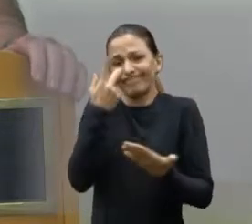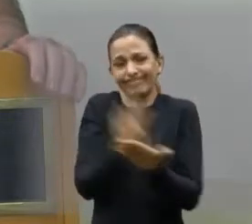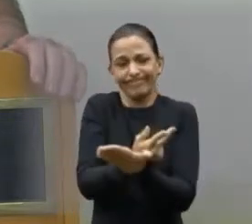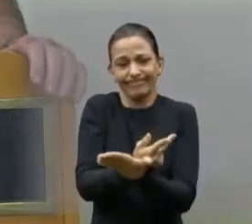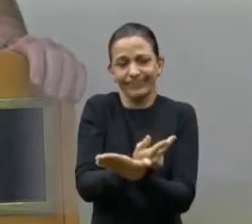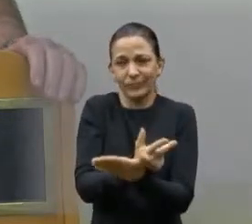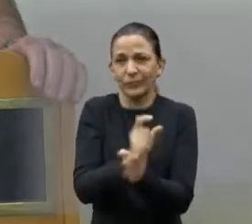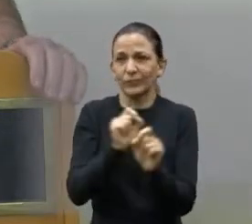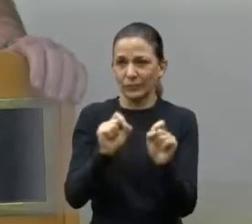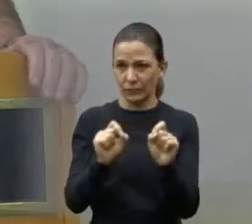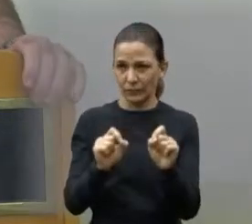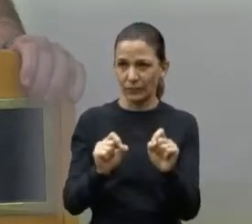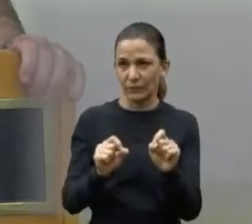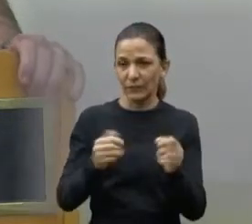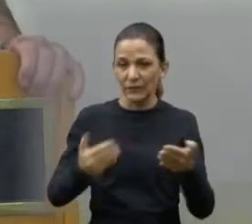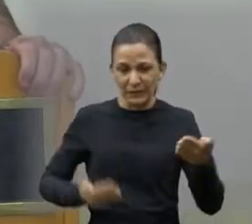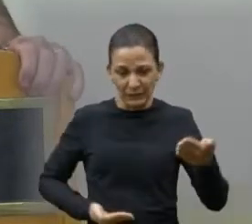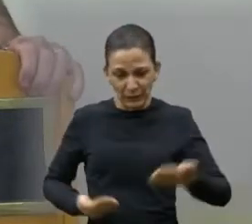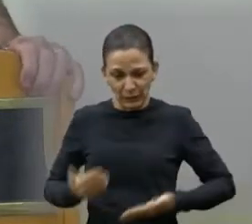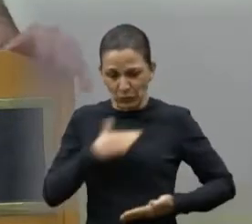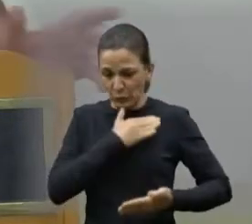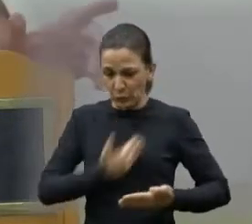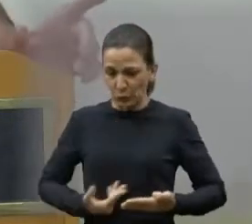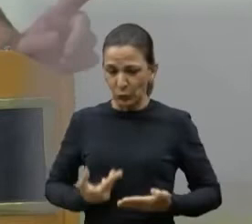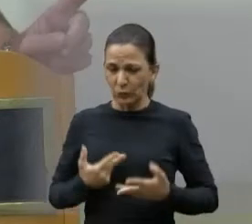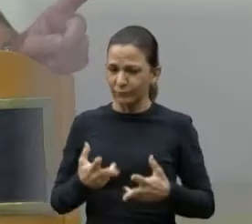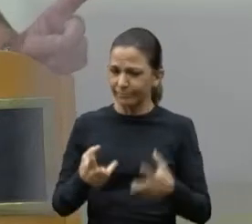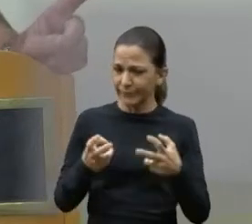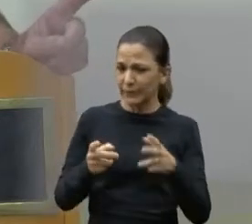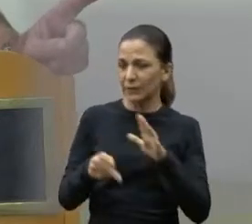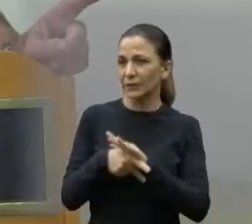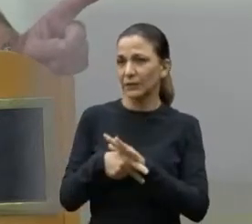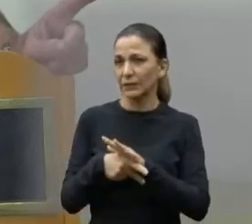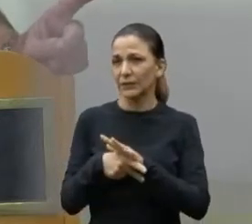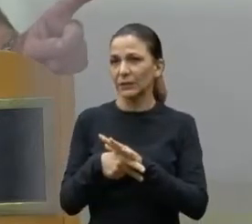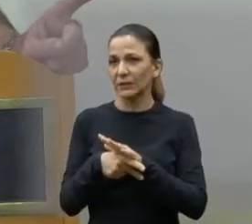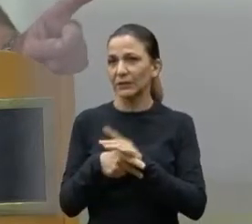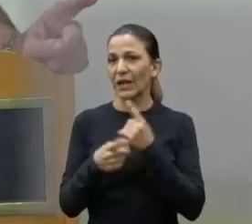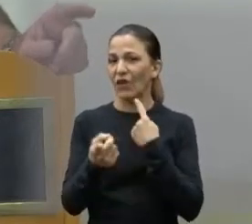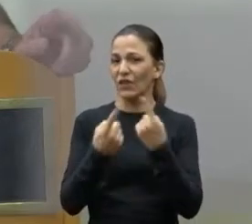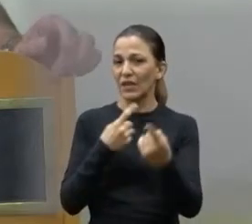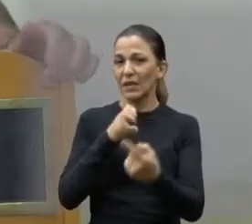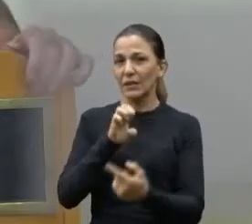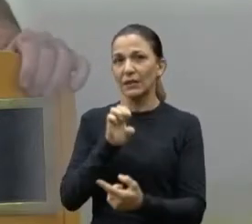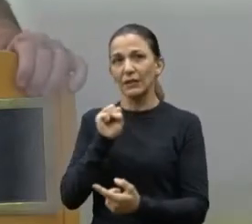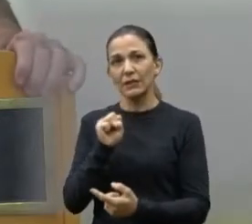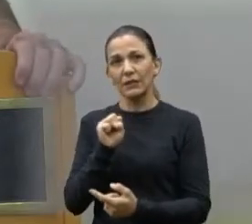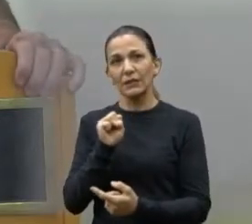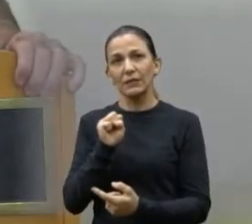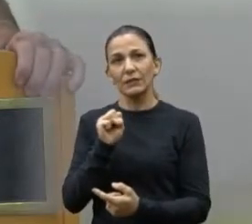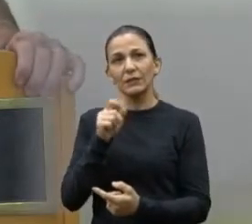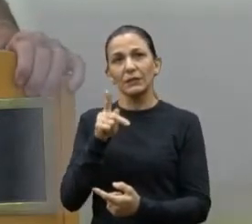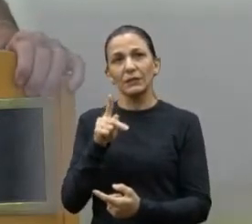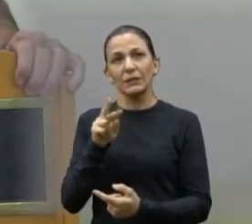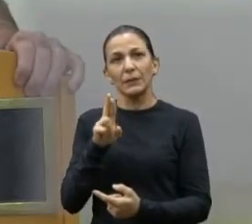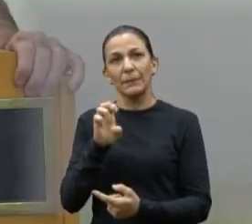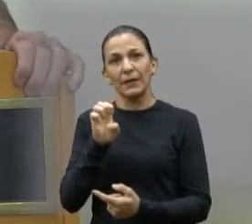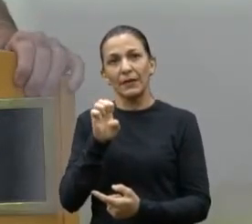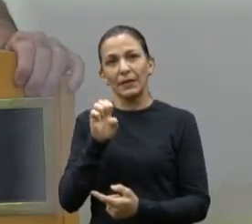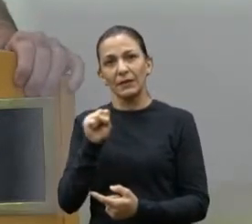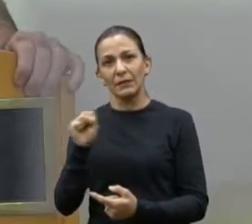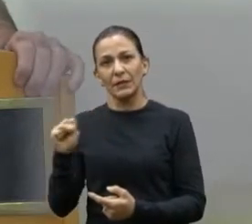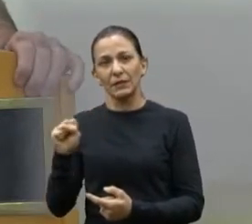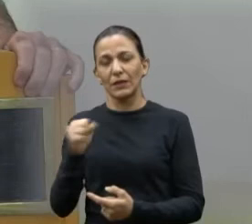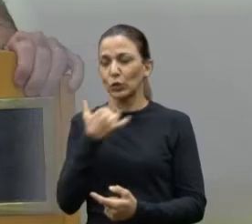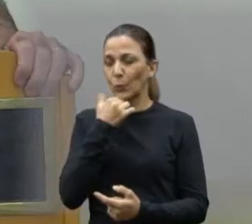em relação ao serviço público quando estava subindo a via expressa a semana passada Via Expressa